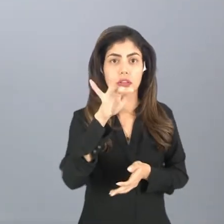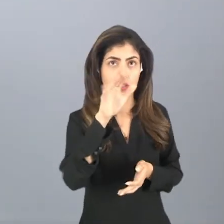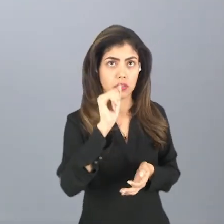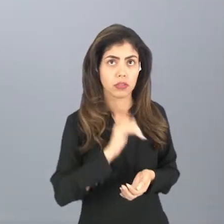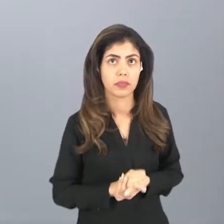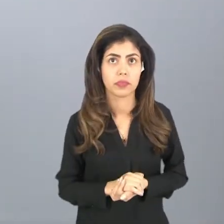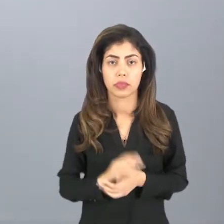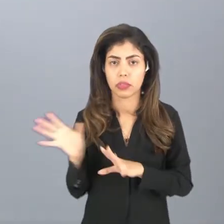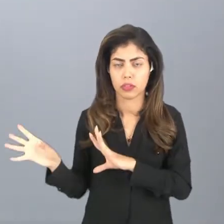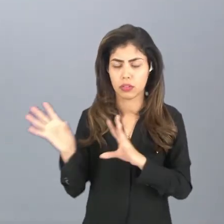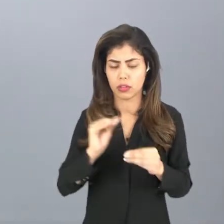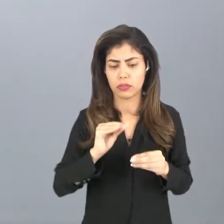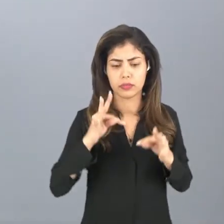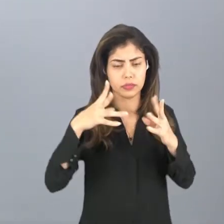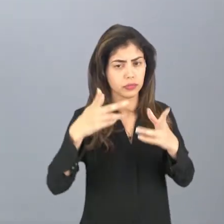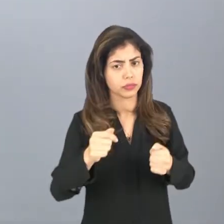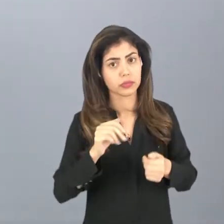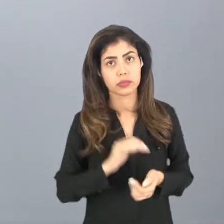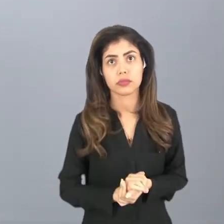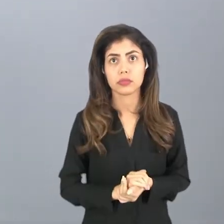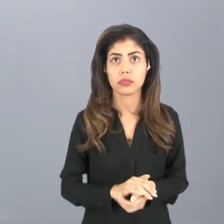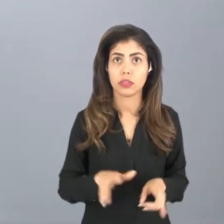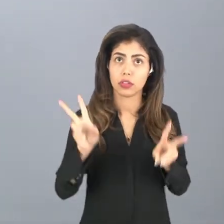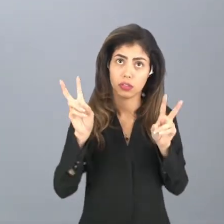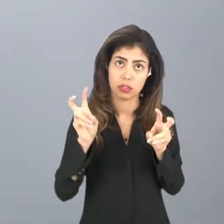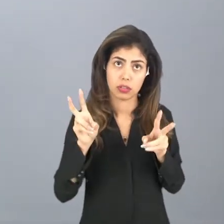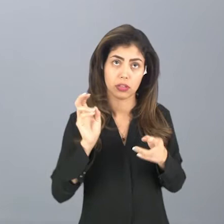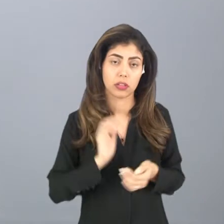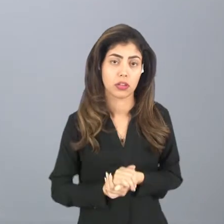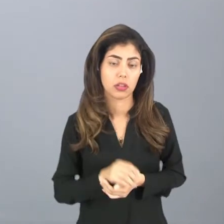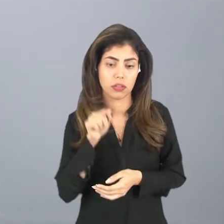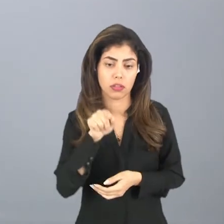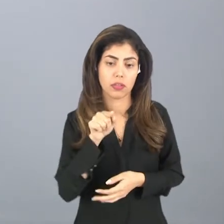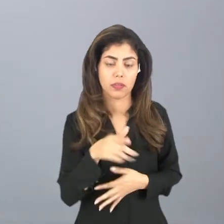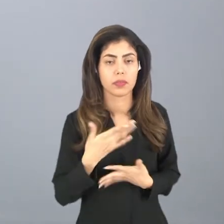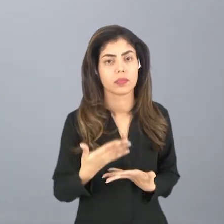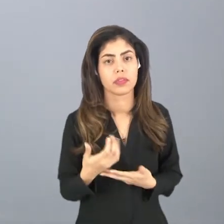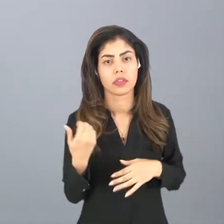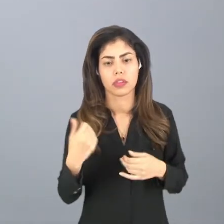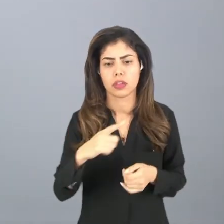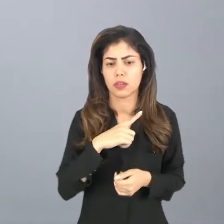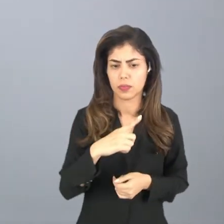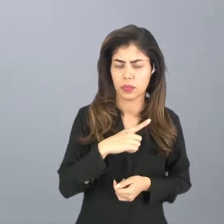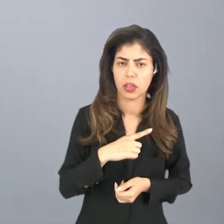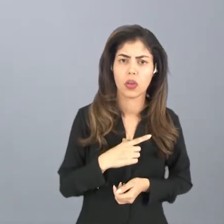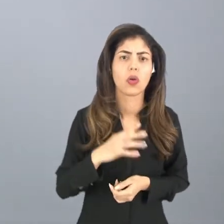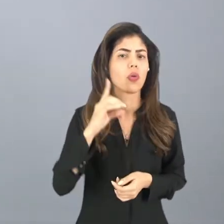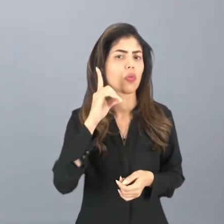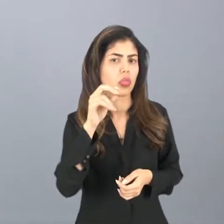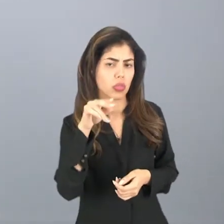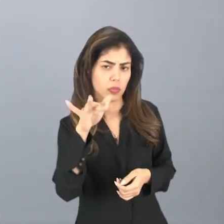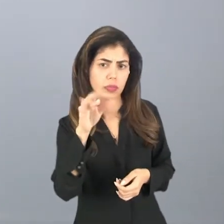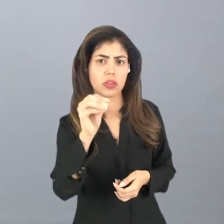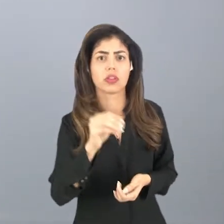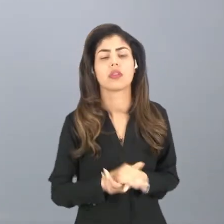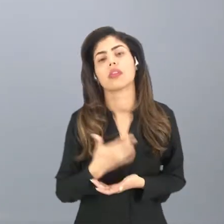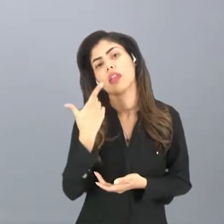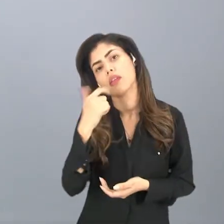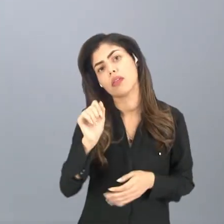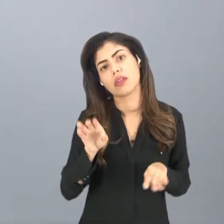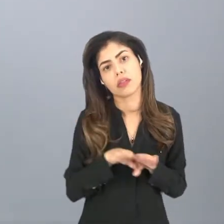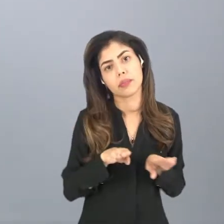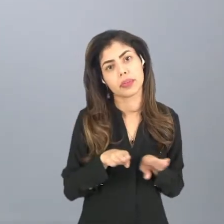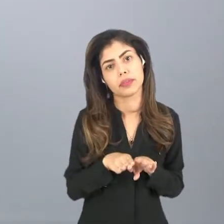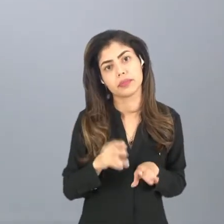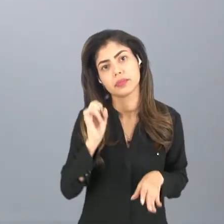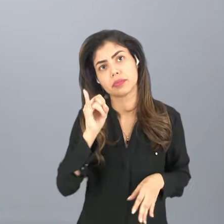certo? Eu levo em consideração todos esses aspectos aí. E para que eu tenha esse domínio, eu preciso ter o domínio também da linguagem, né? Então,